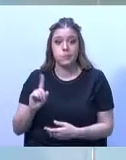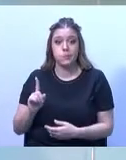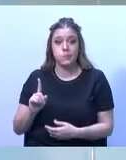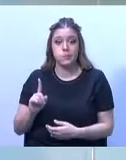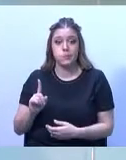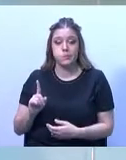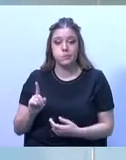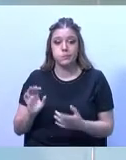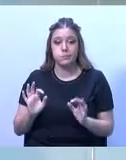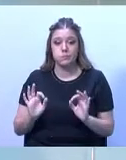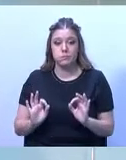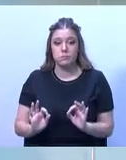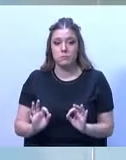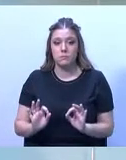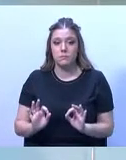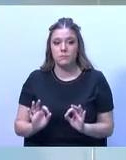Pronto.